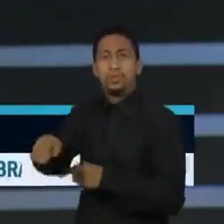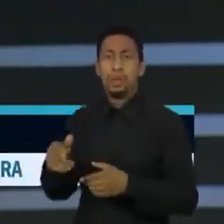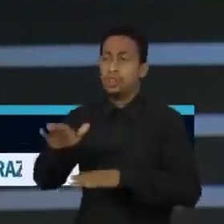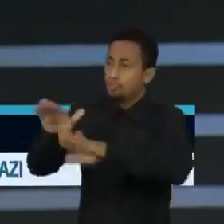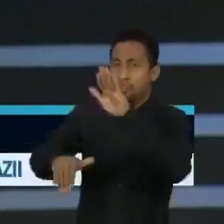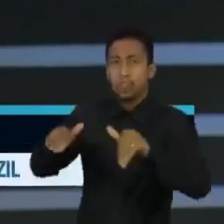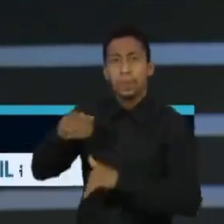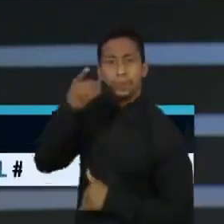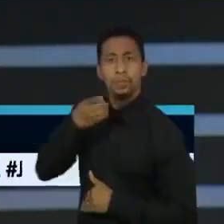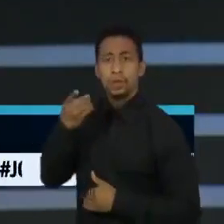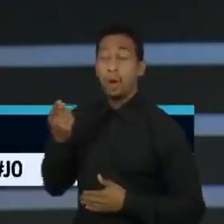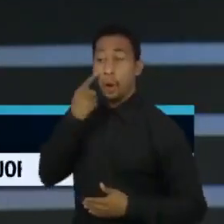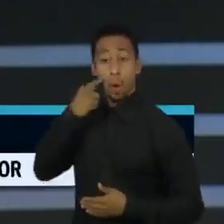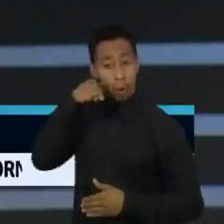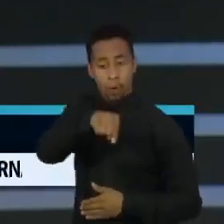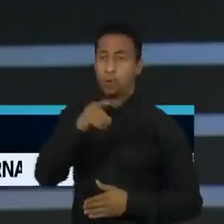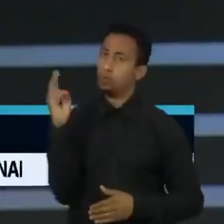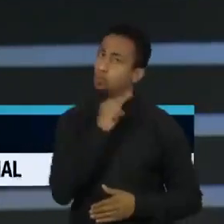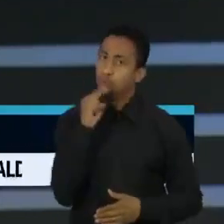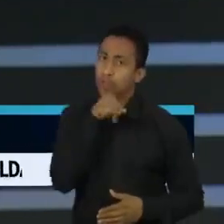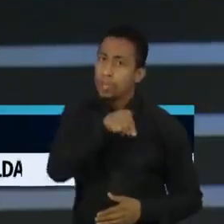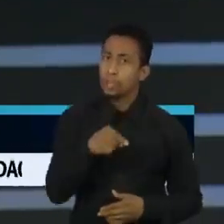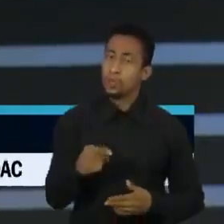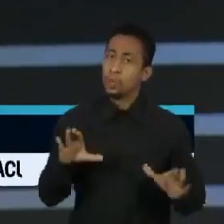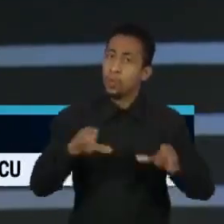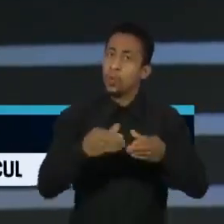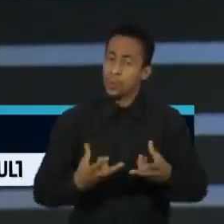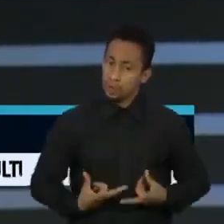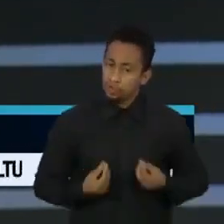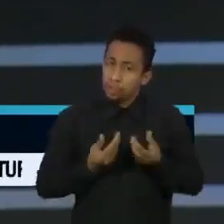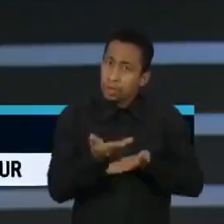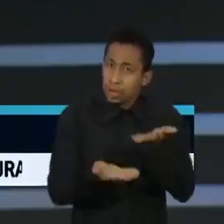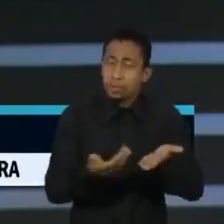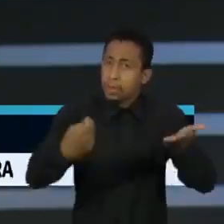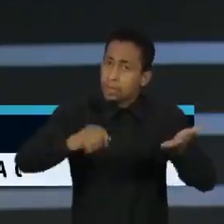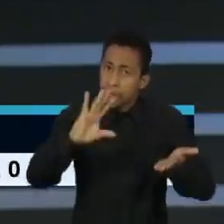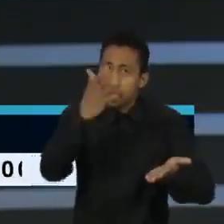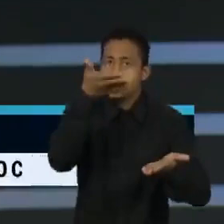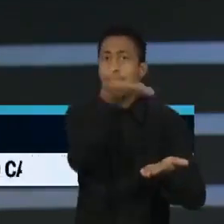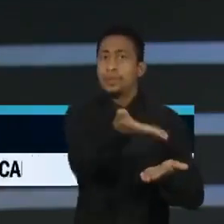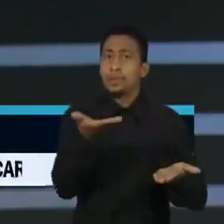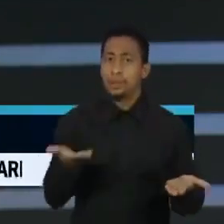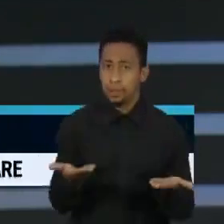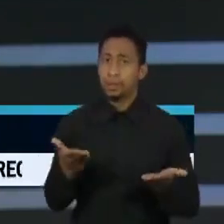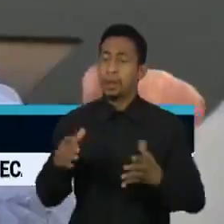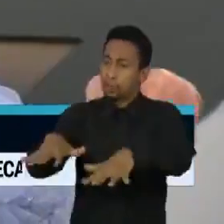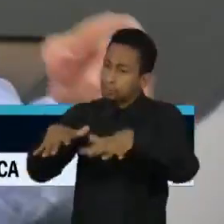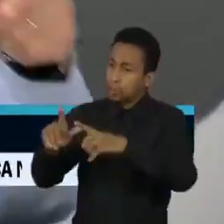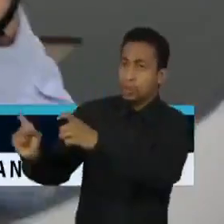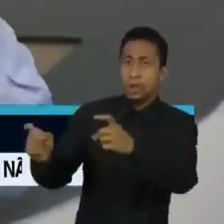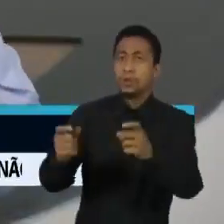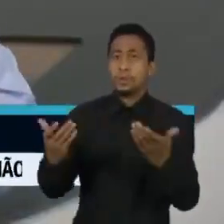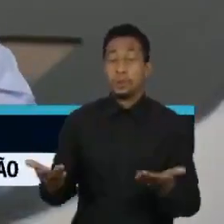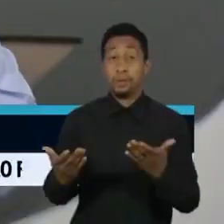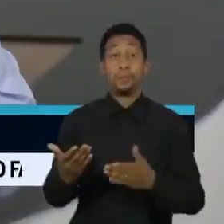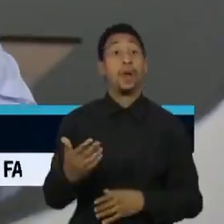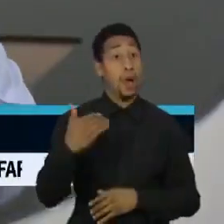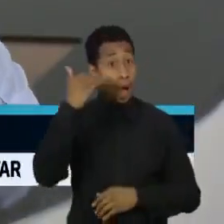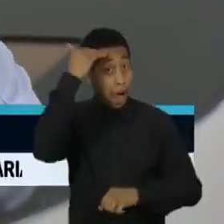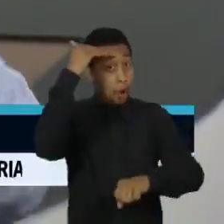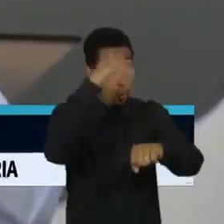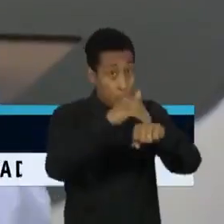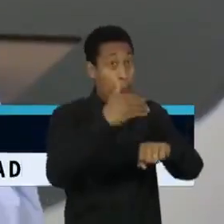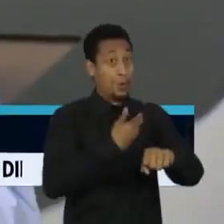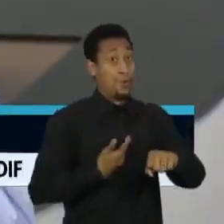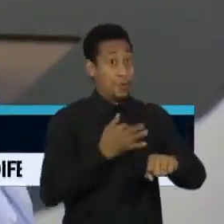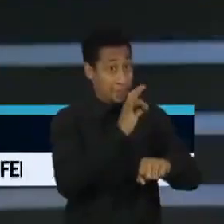os deputados e fala, gente, isso aqui é urgente, nós precisamos resolver esse problema. Assenta e resolve. A culpa era do governo, agora é do Congresso. Agora